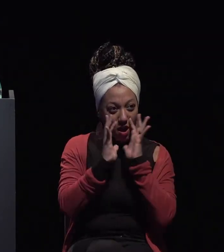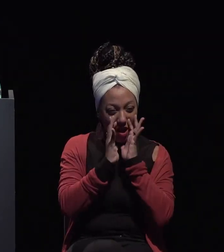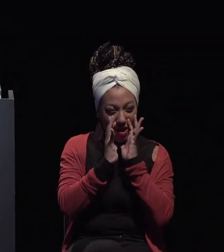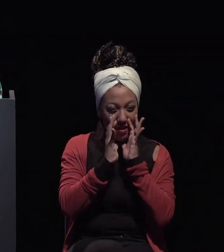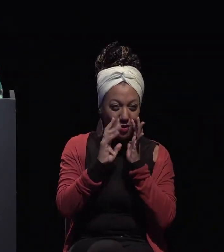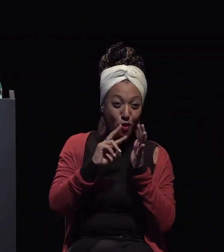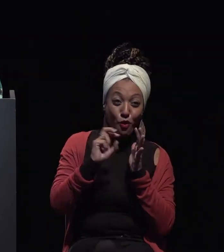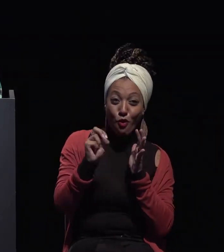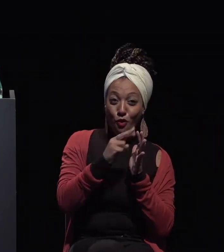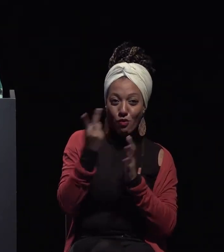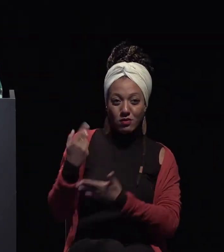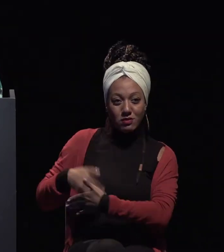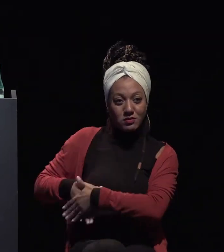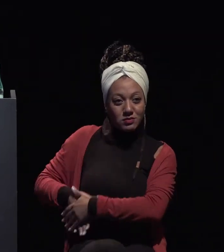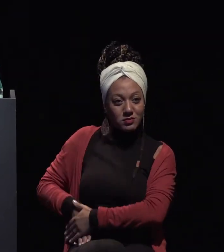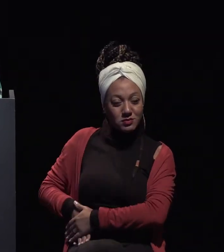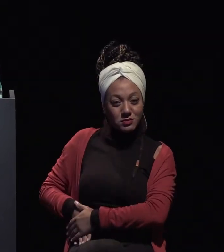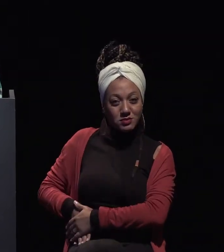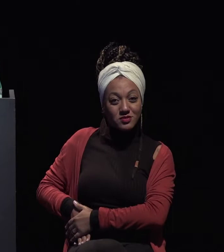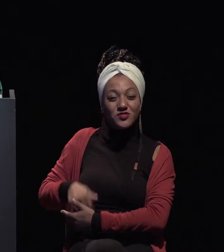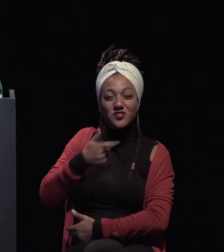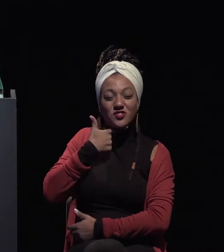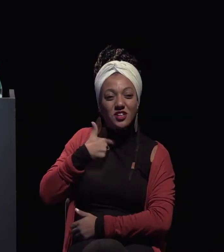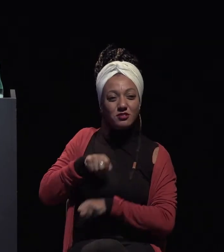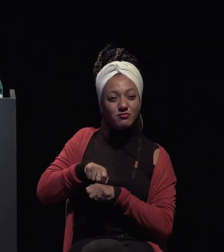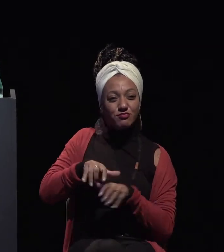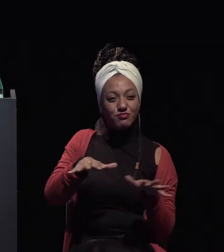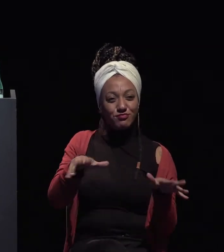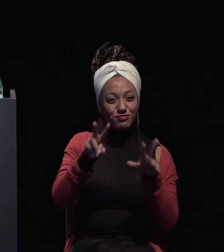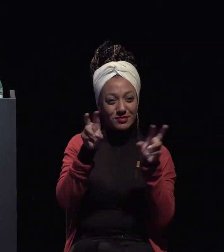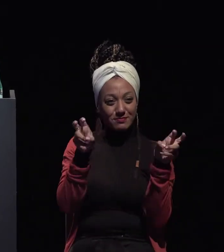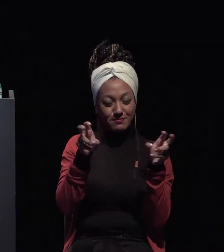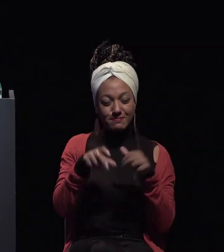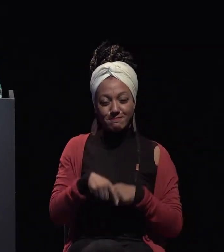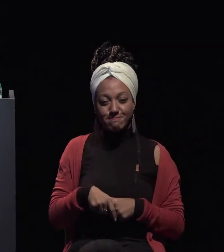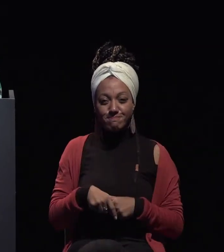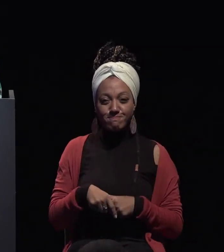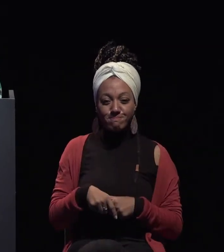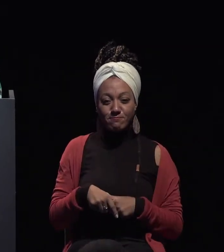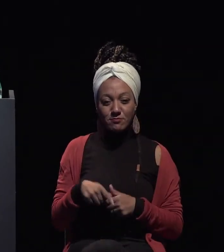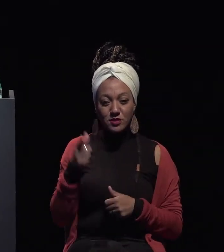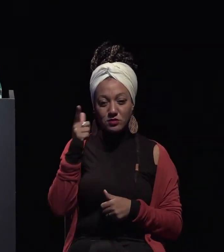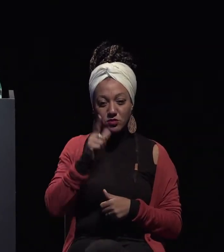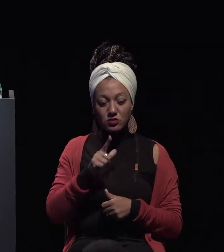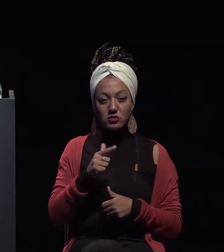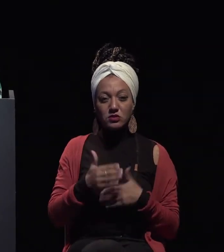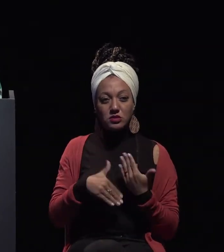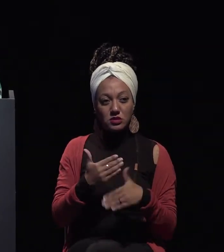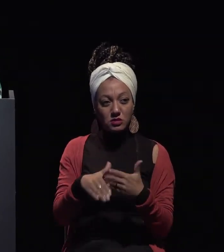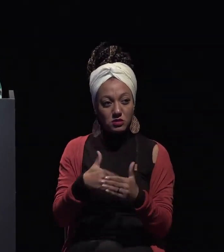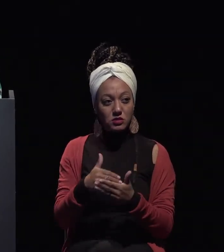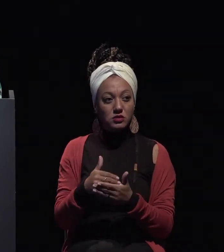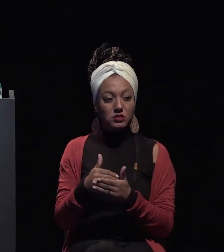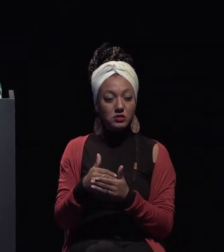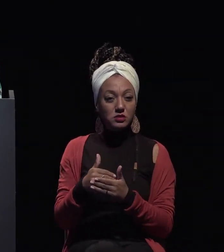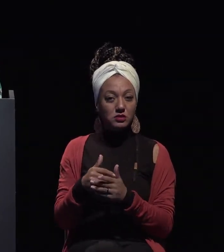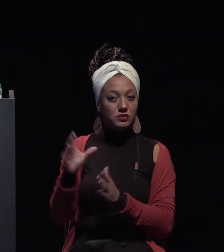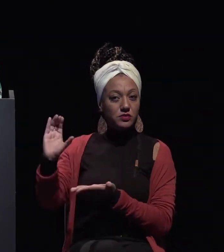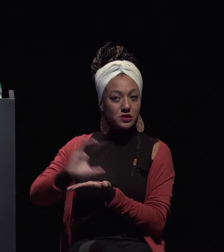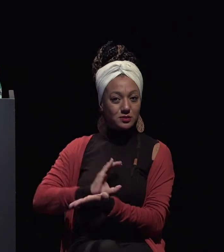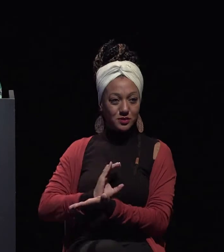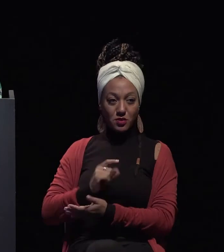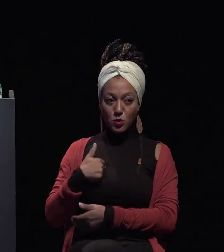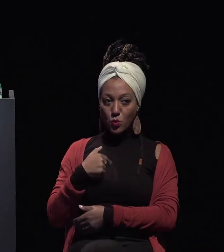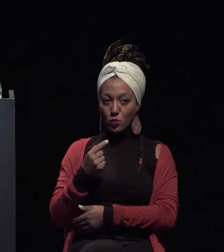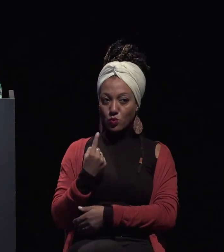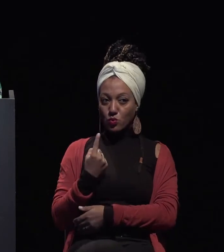né? E, então, quando eu consegui o financiamento,